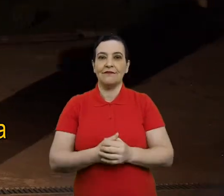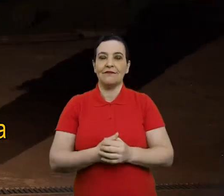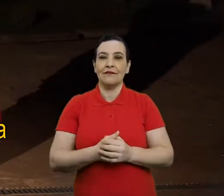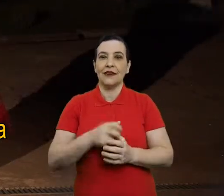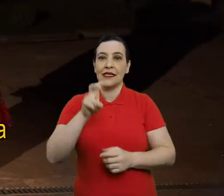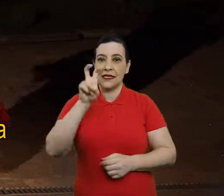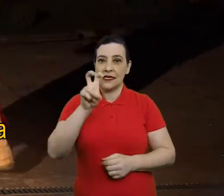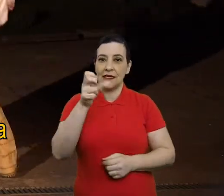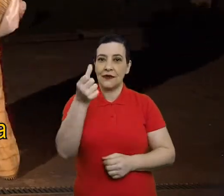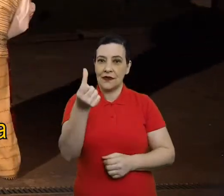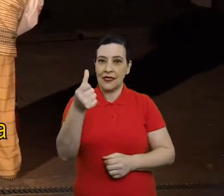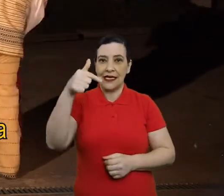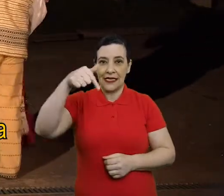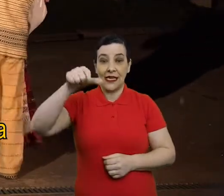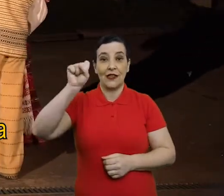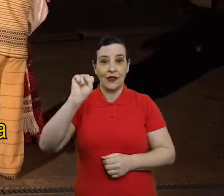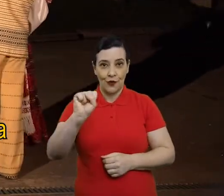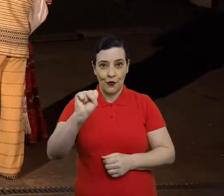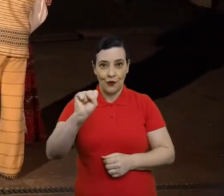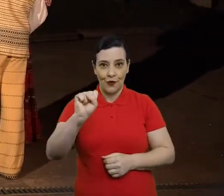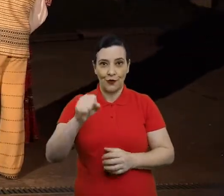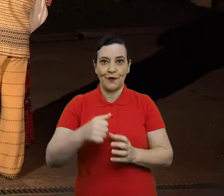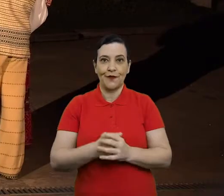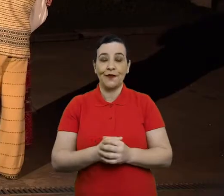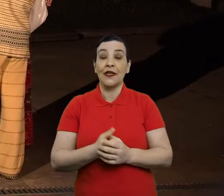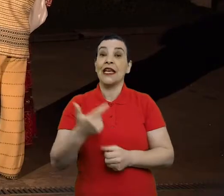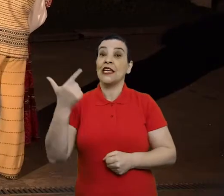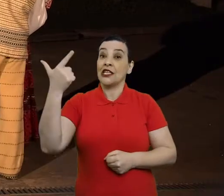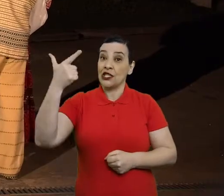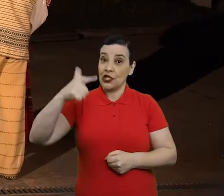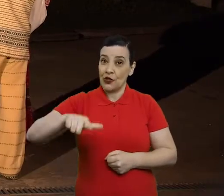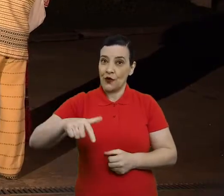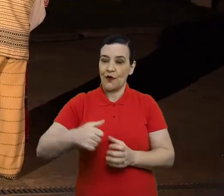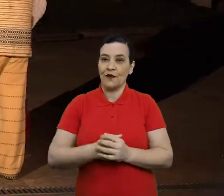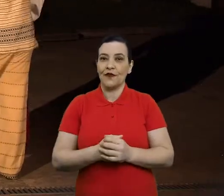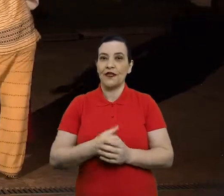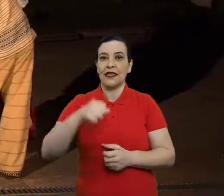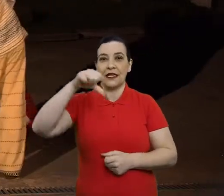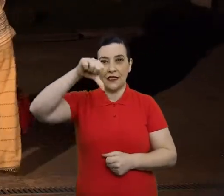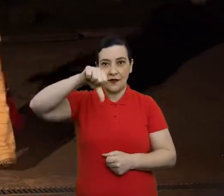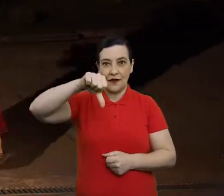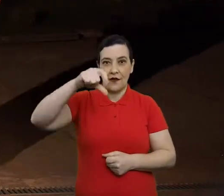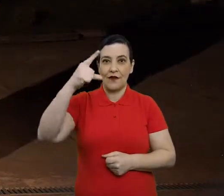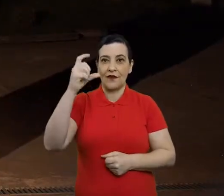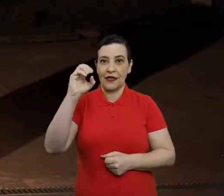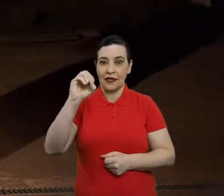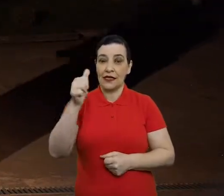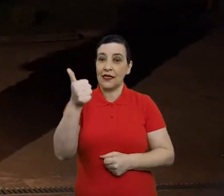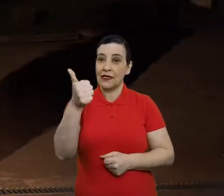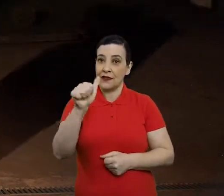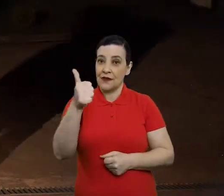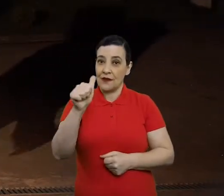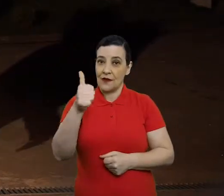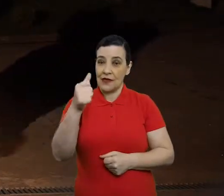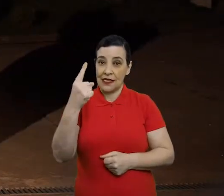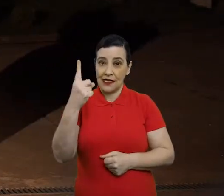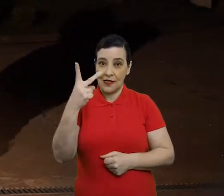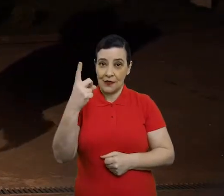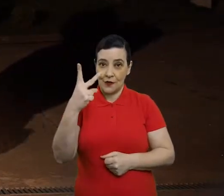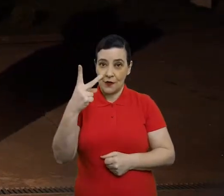5, 6, 7, 8. Agora de novo para dentro. 9, 10,